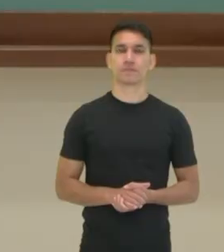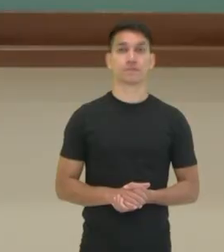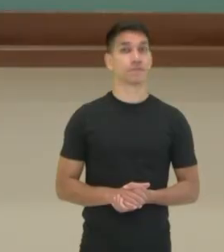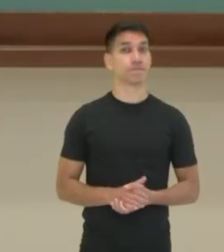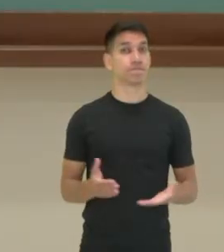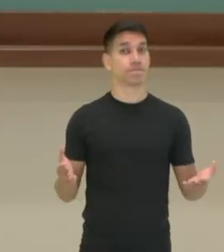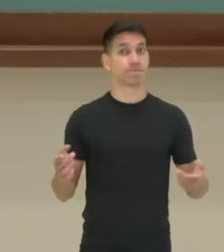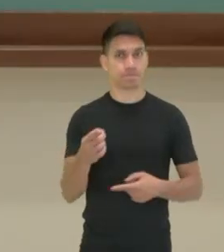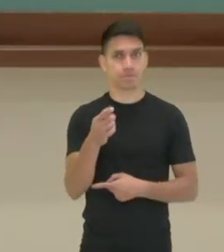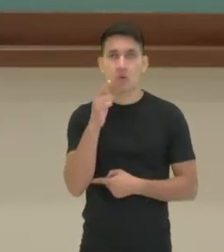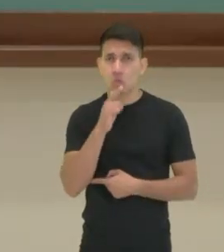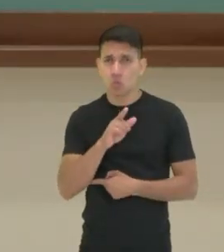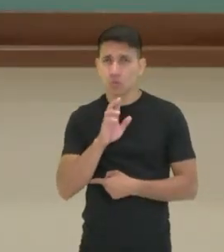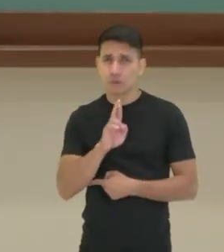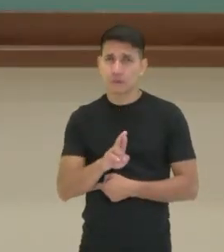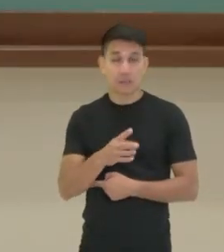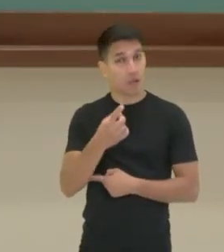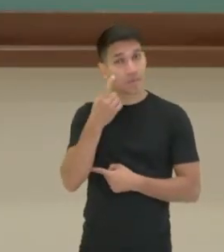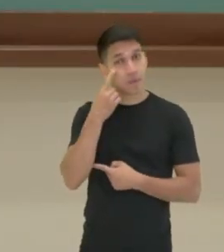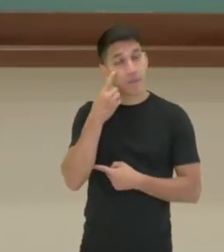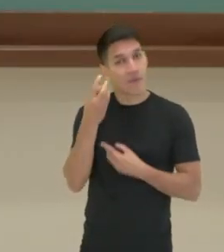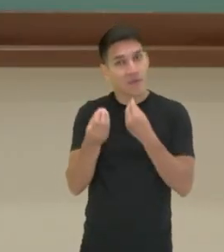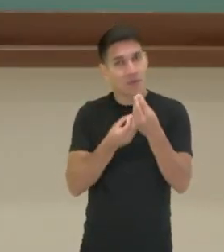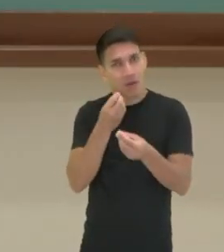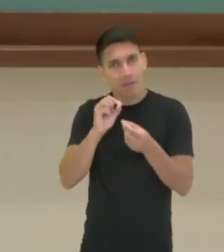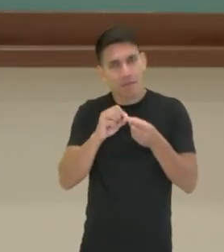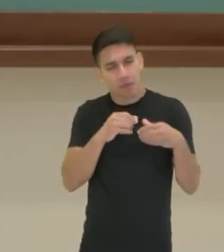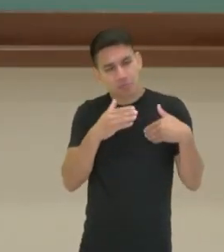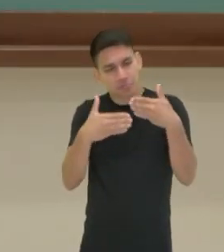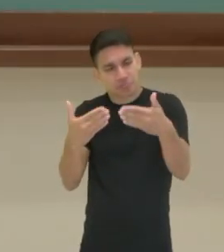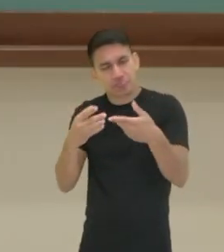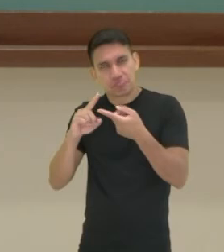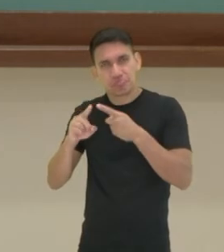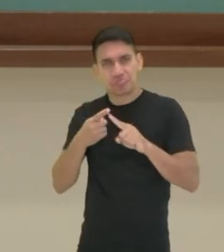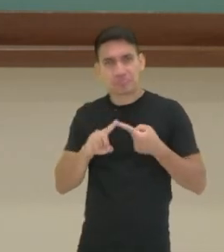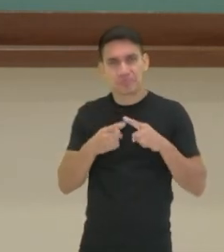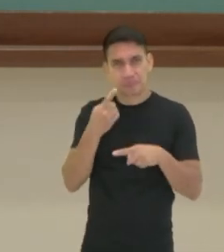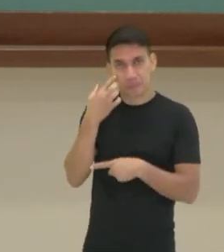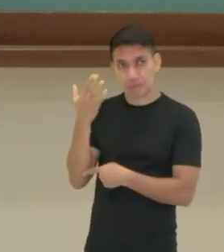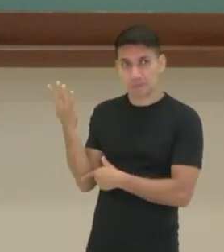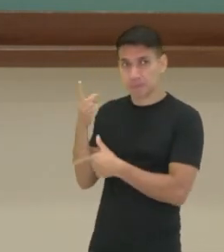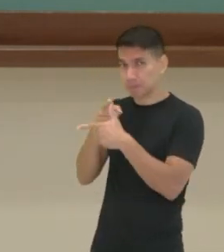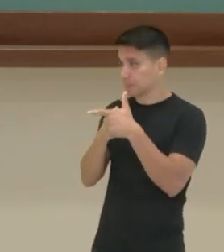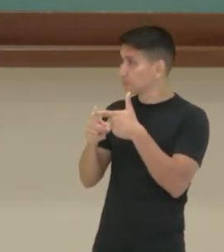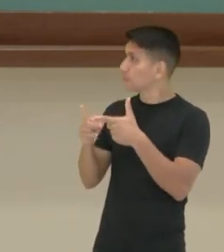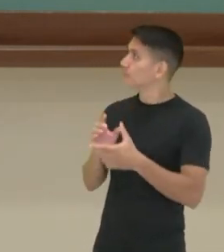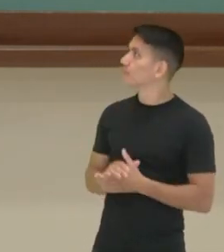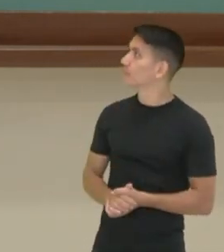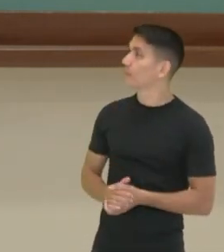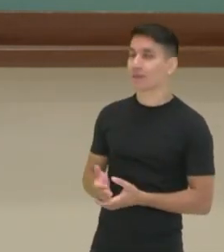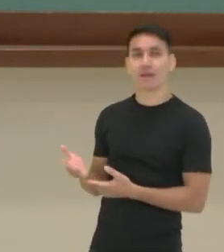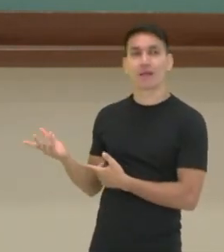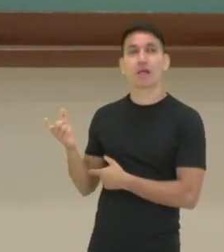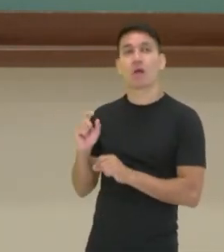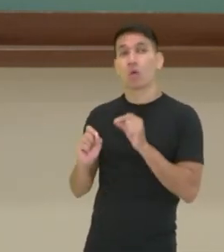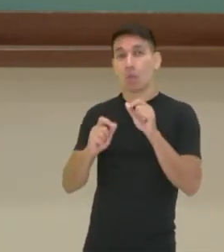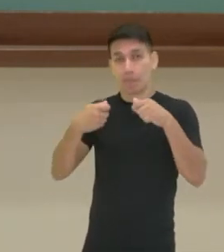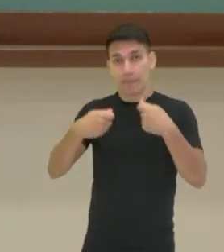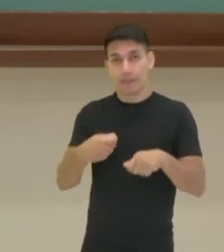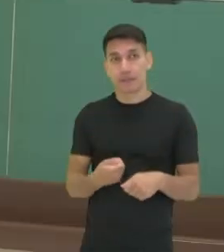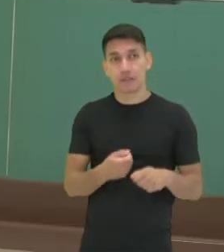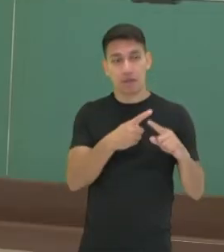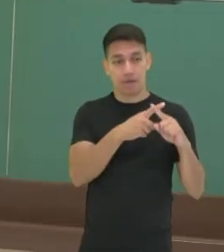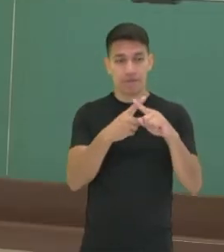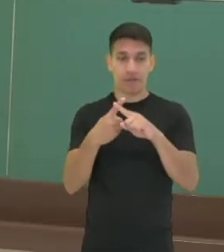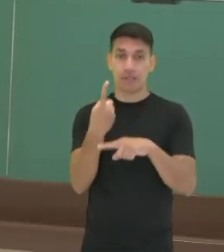E aí, pessoal, conseguiram? Vamos ver, então, como é que ficou esse cálculo? Olha só, então me acompanhe. Então, aqui nós vamos ter que multiplicar por 100,